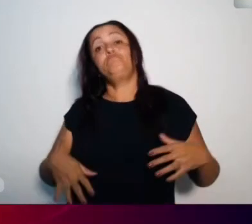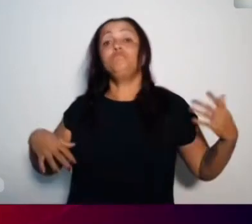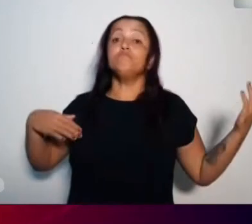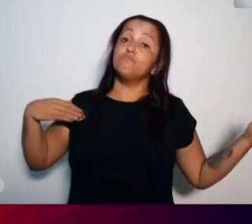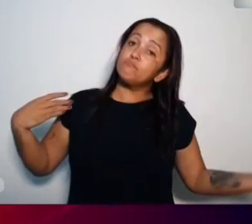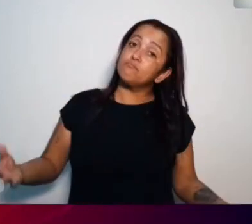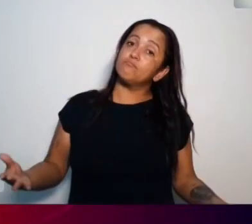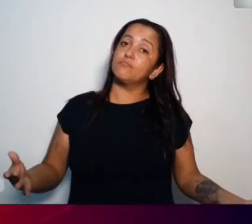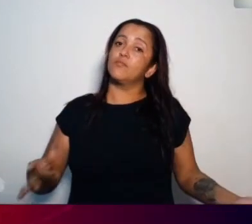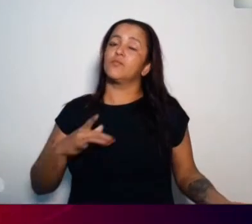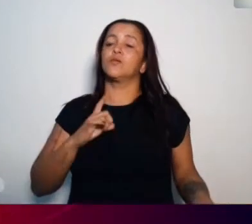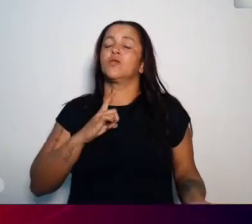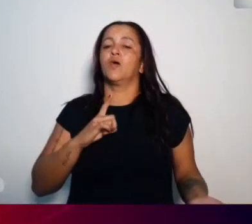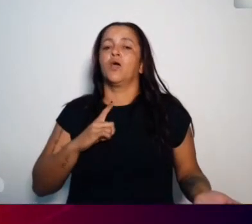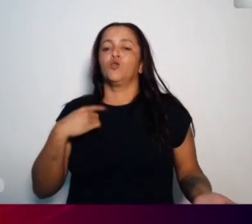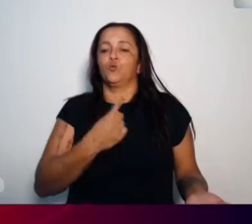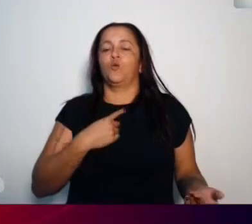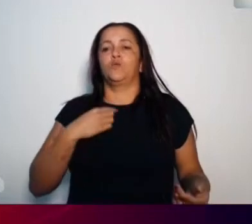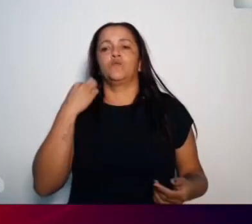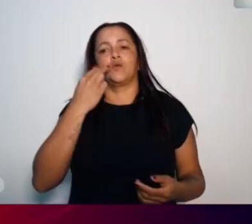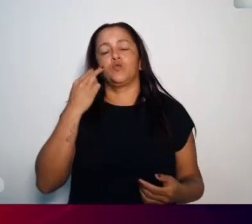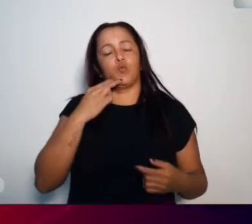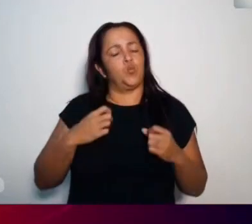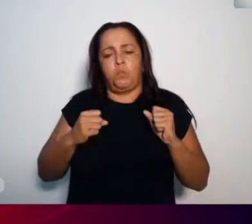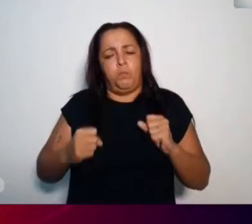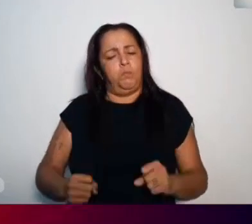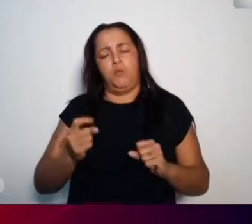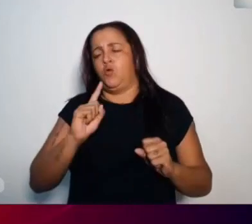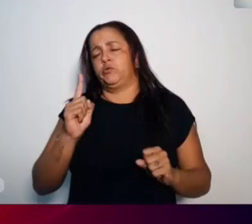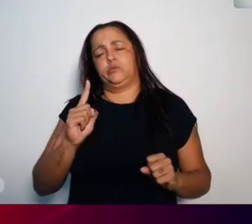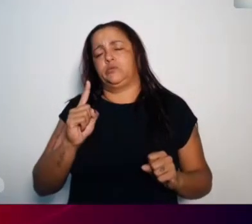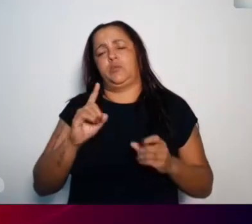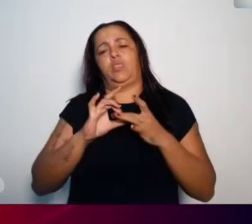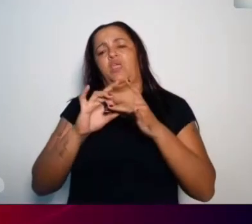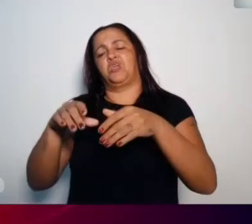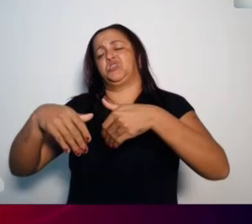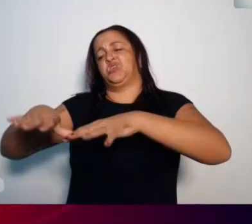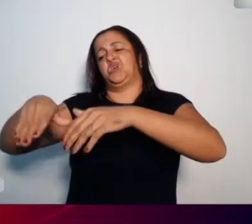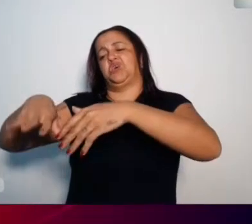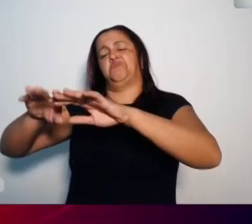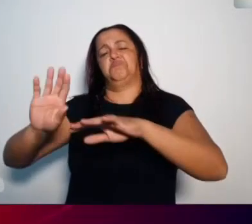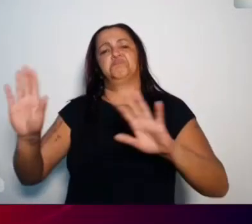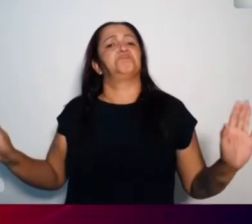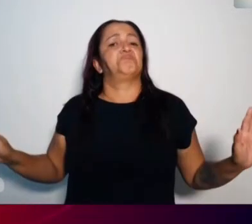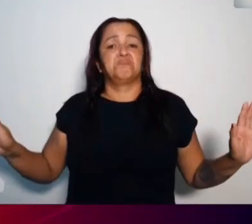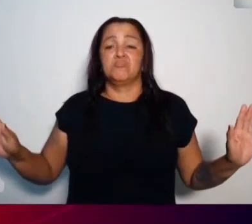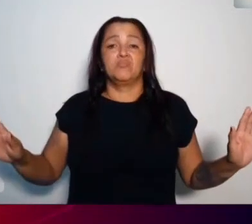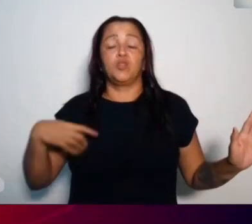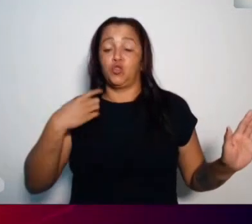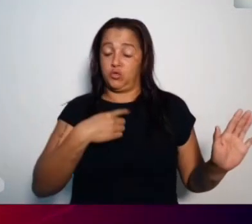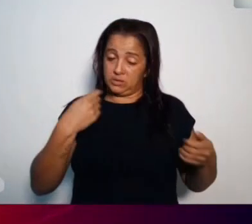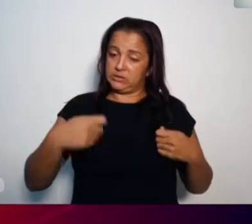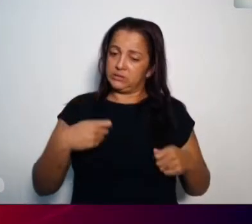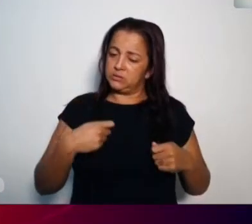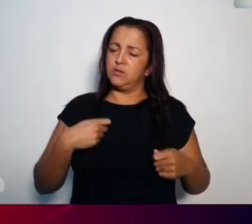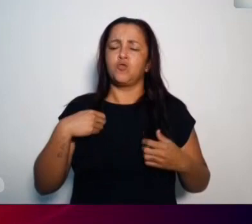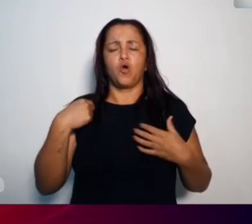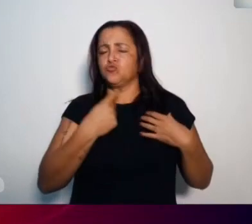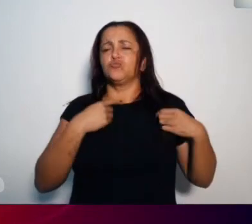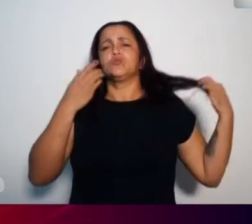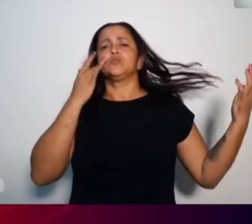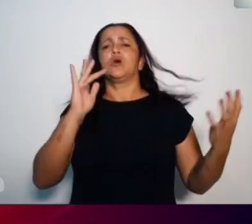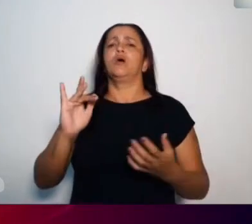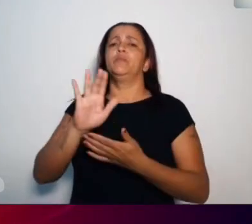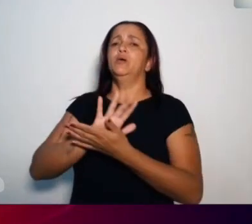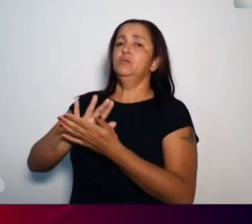E aí, nós, vereadores, não podemos deixar isso passar, até mesmo nós não sabemos se a